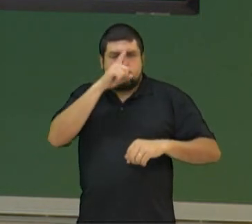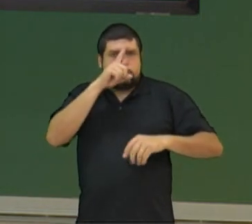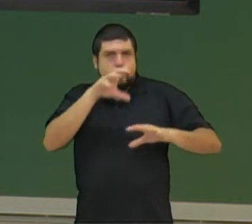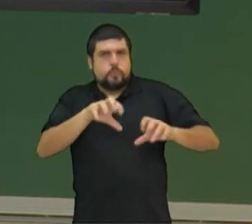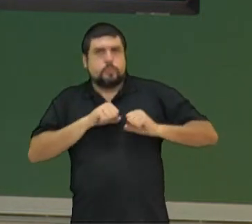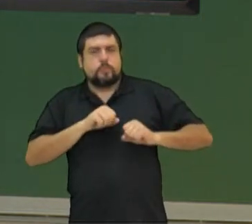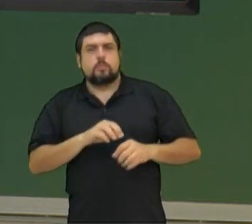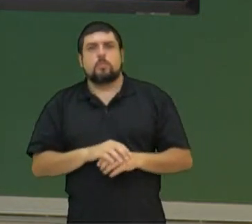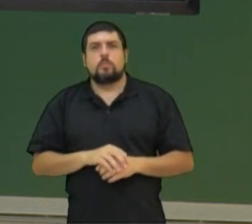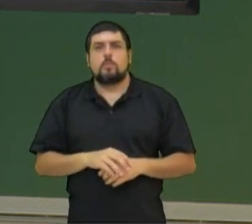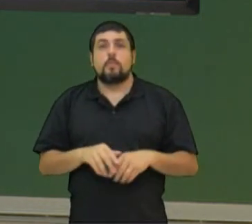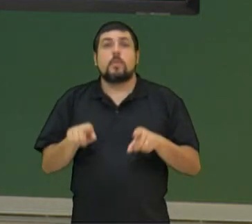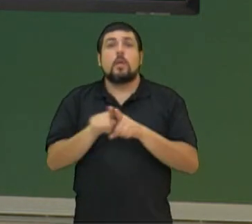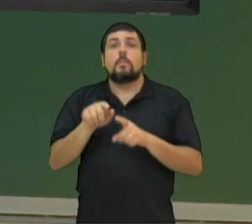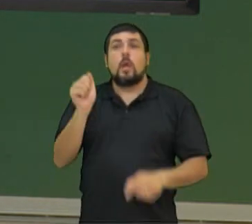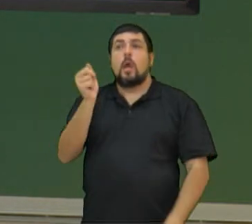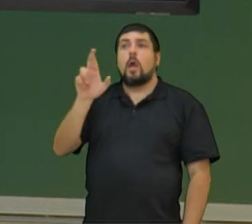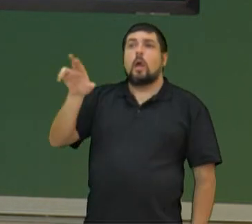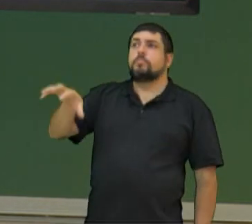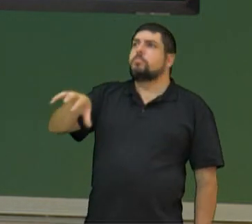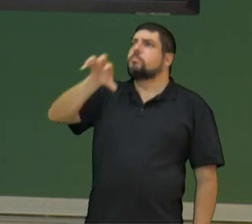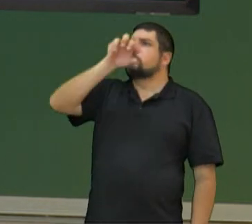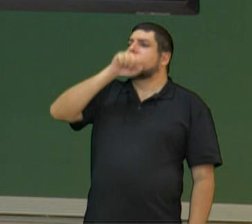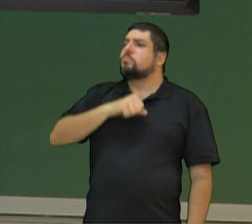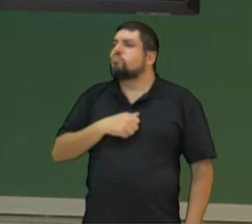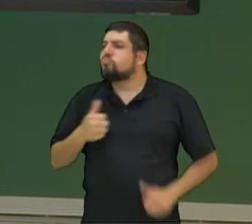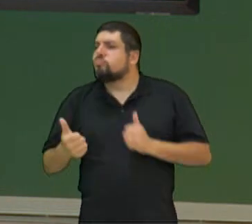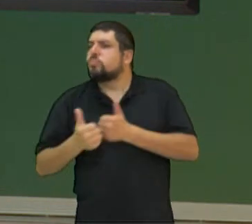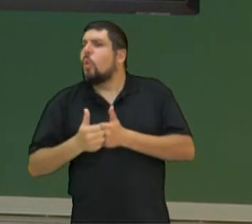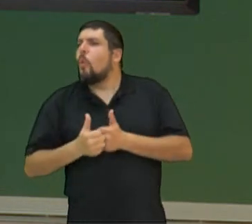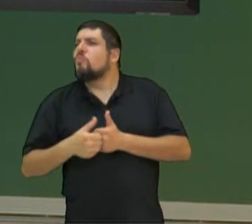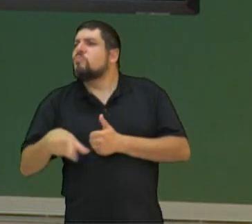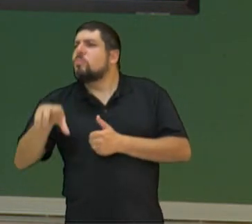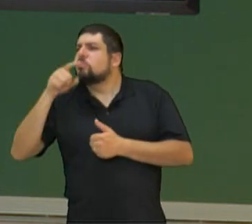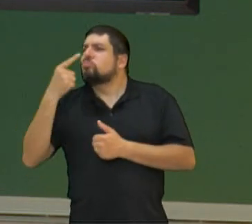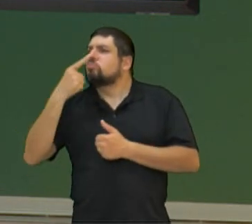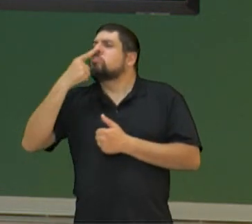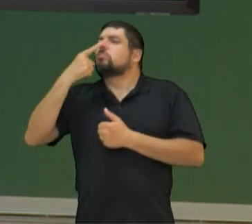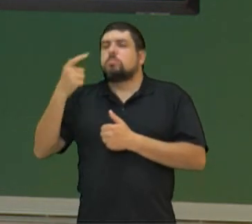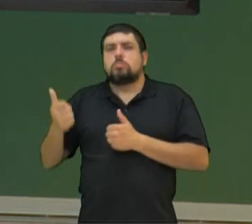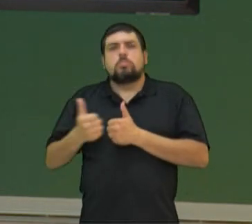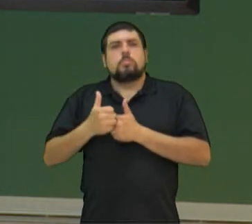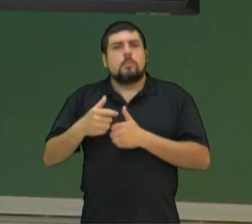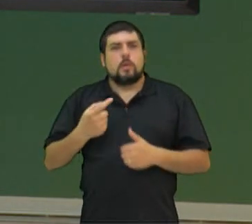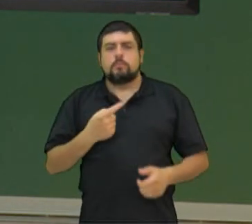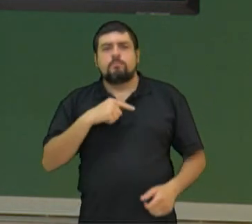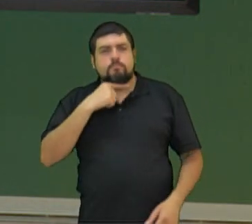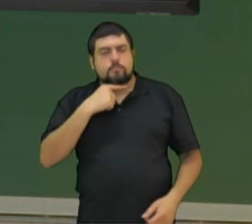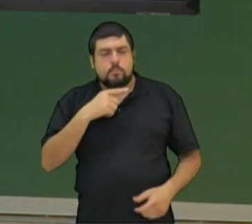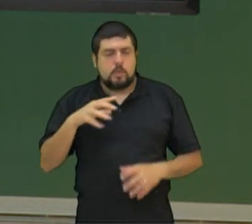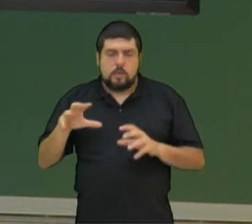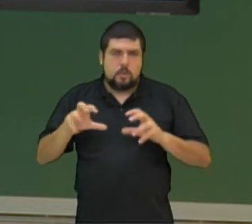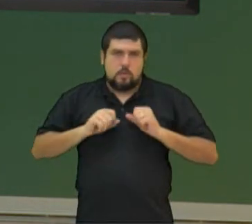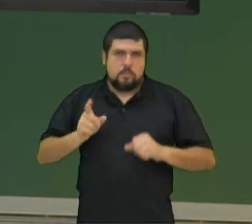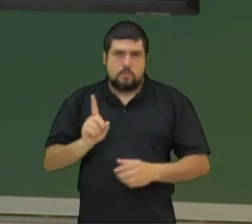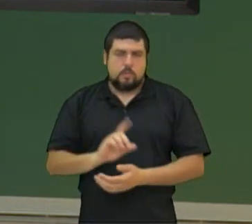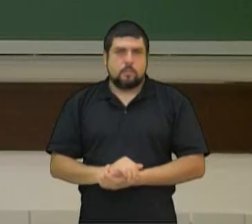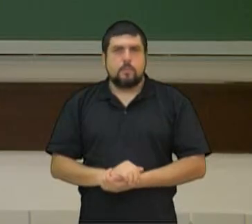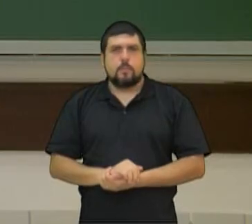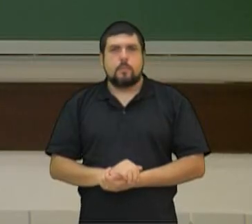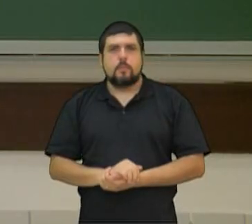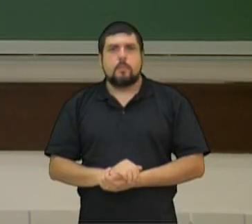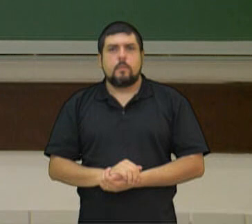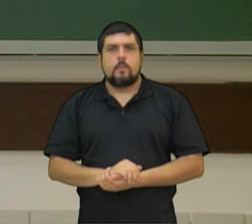também pelo ar não acontece a transmissão desse vírus. A gente precisa, né, combater essa doença sempre através